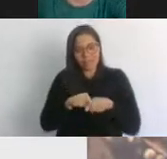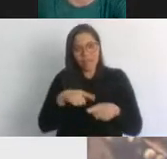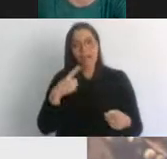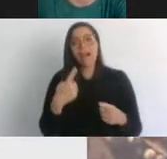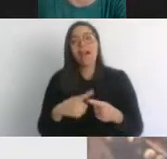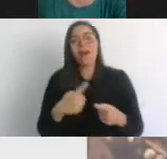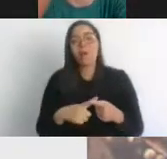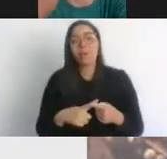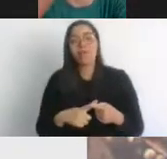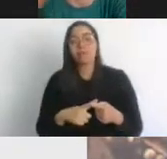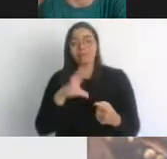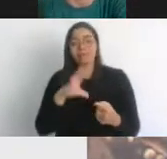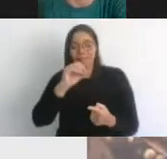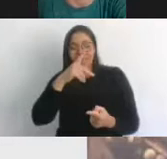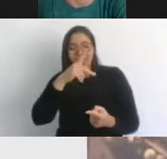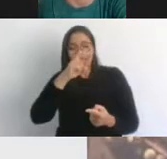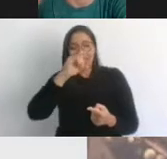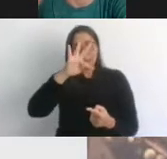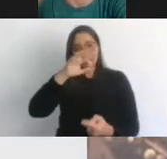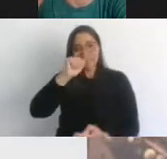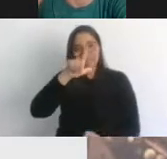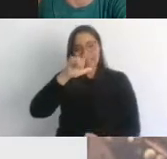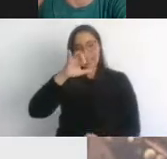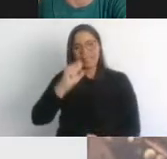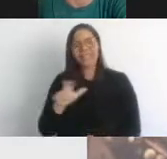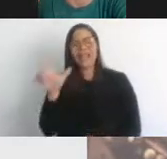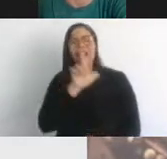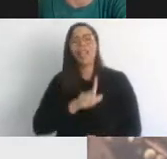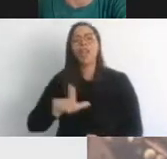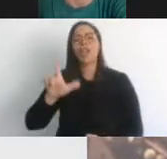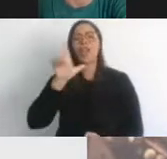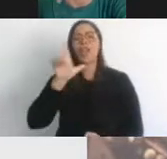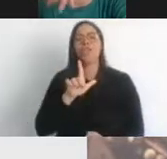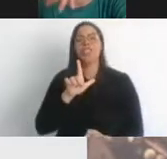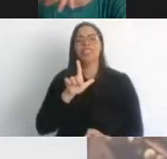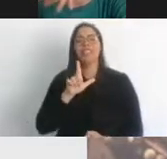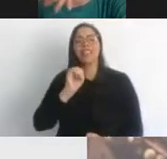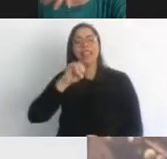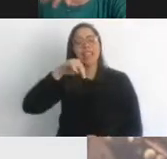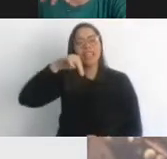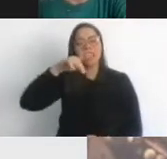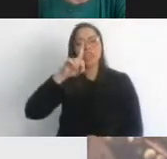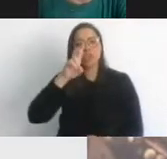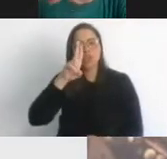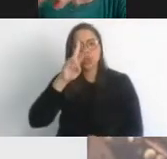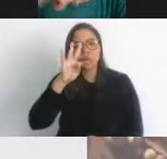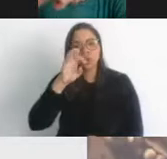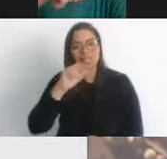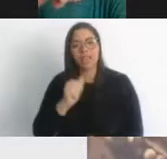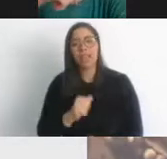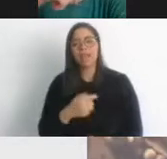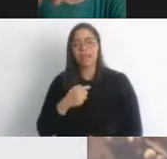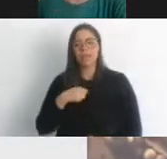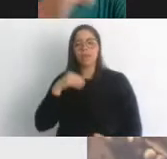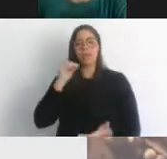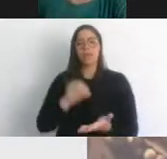escola também é capitalista É a lógica da indústria da massificação eu preciso colocar uma pessoa para atender 30